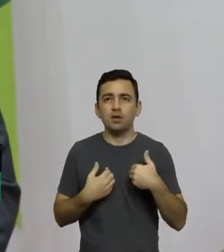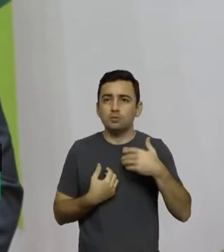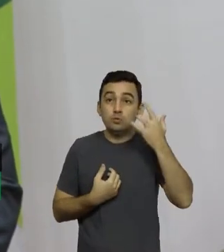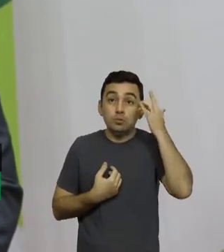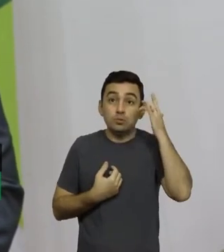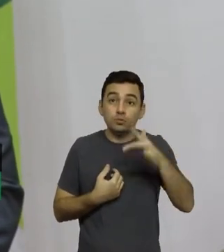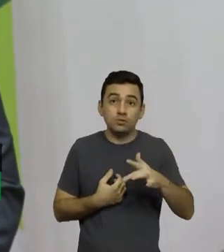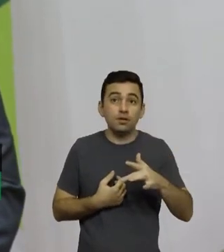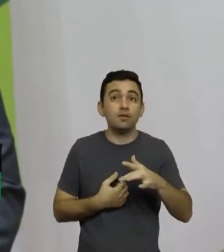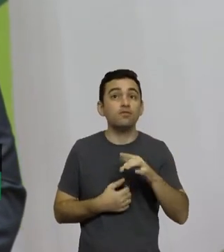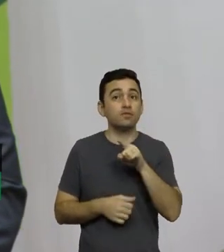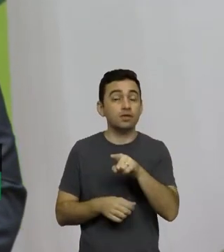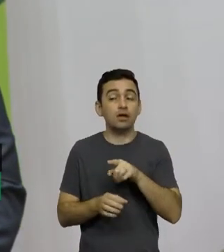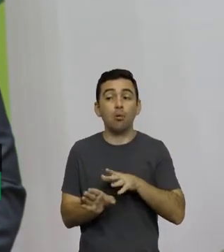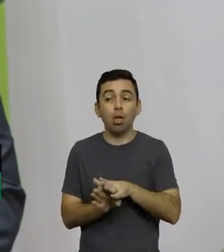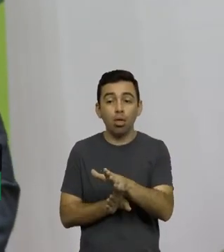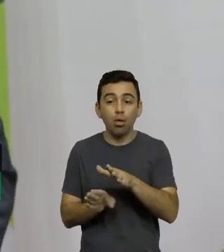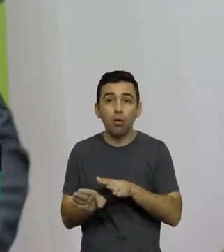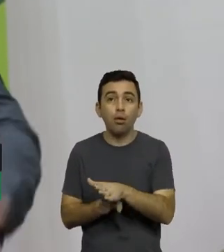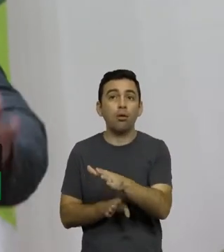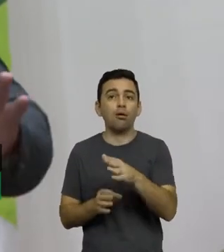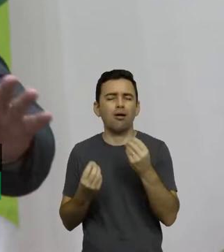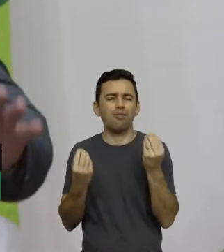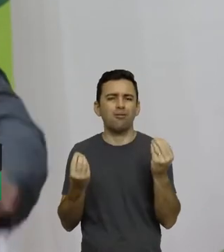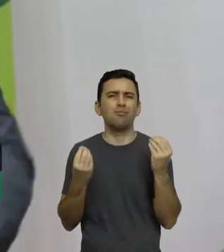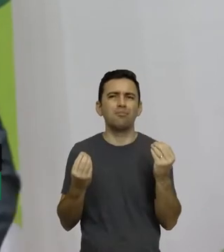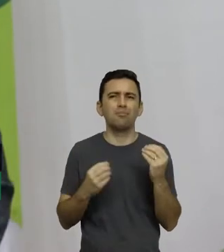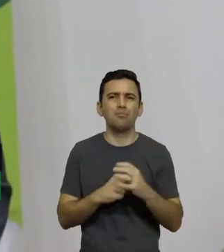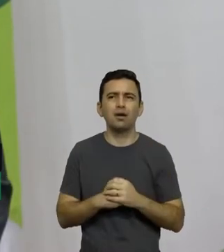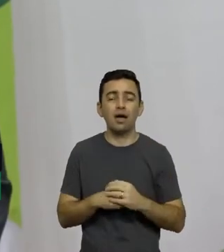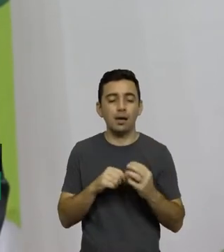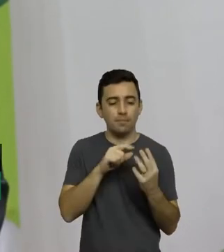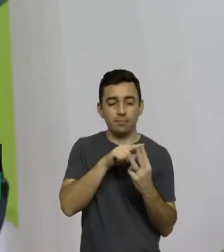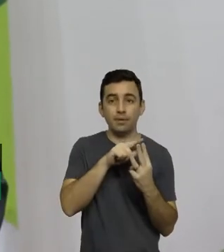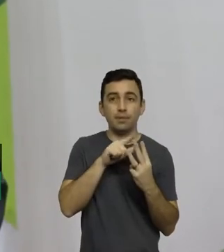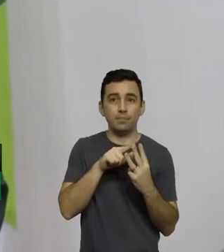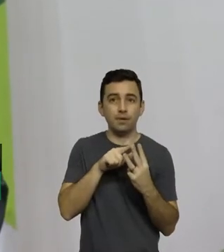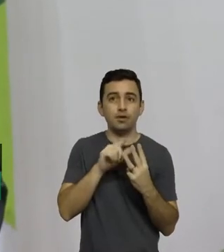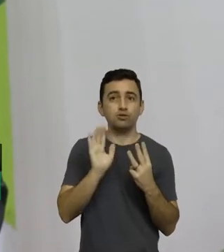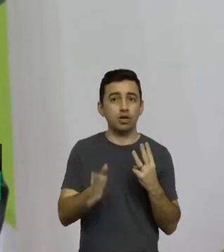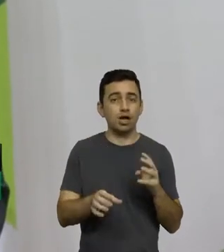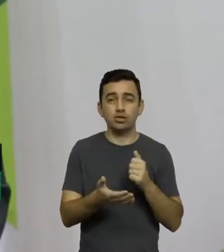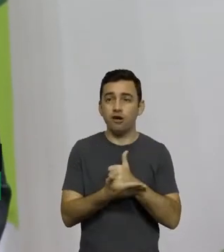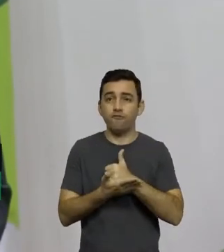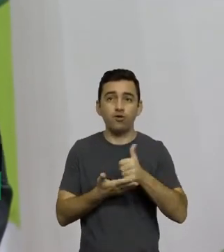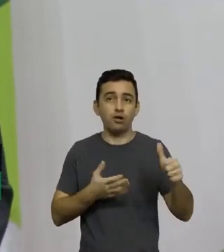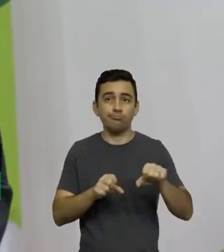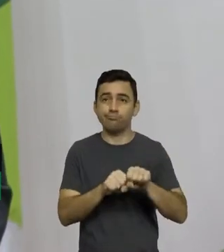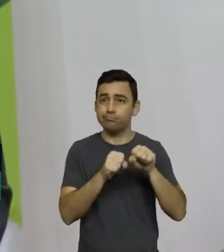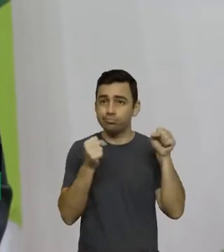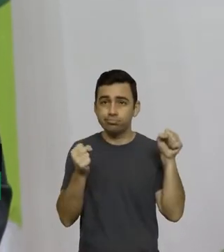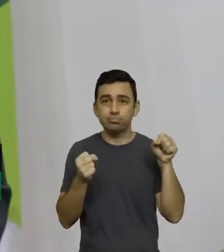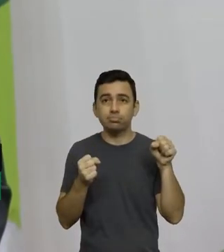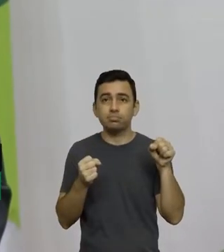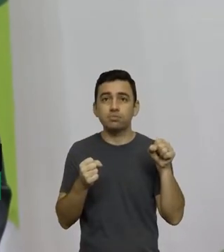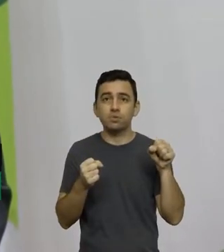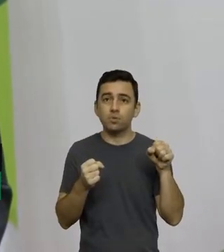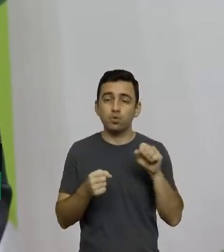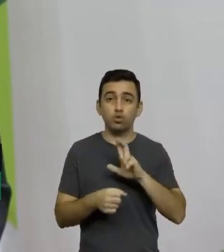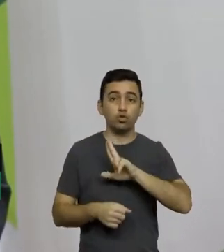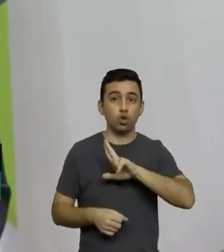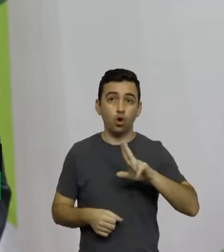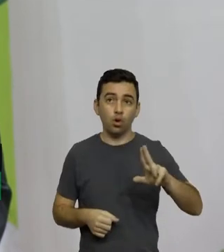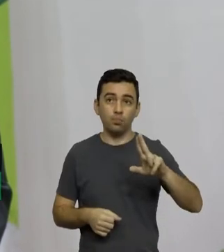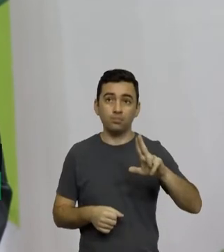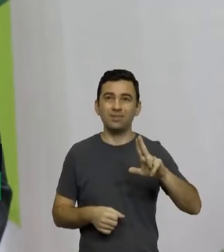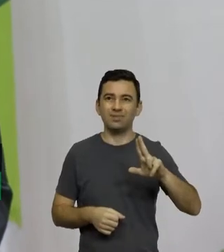cavalgadura que está aconselhando o senhor, porque, como disse, as duas primeiras pontes já foram quebradas. A franquia do nome Jair Bolsonaro, o